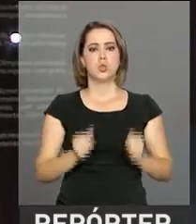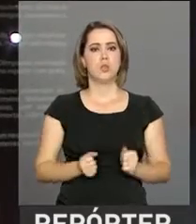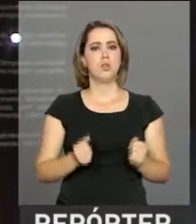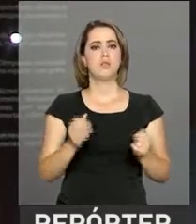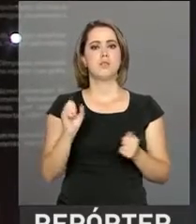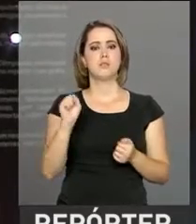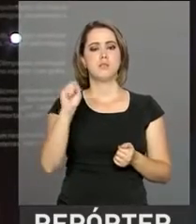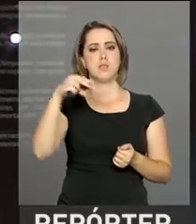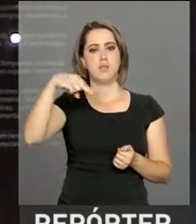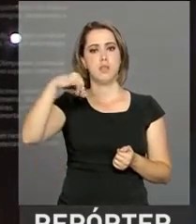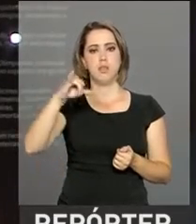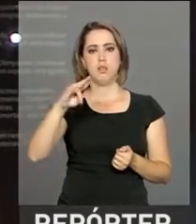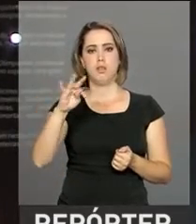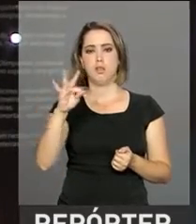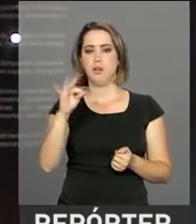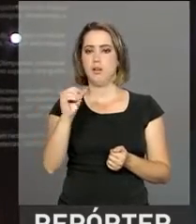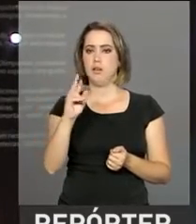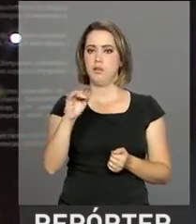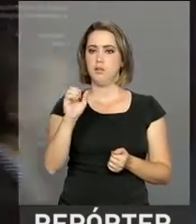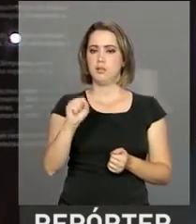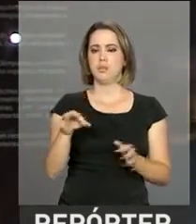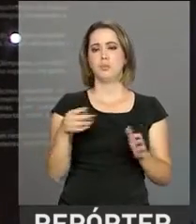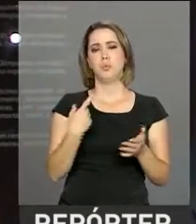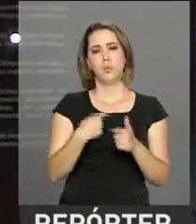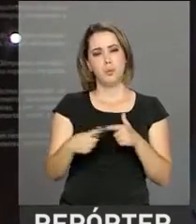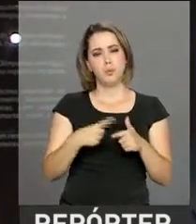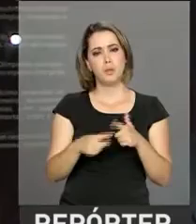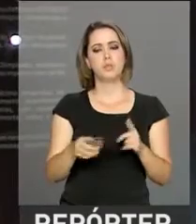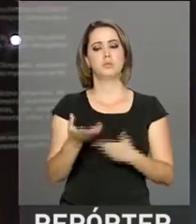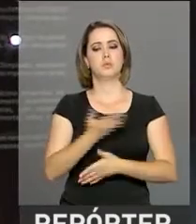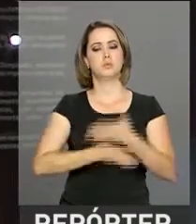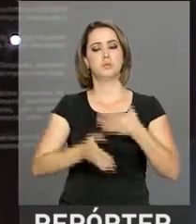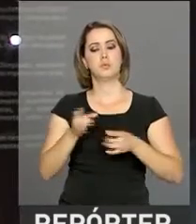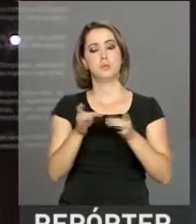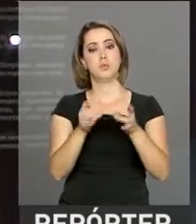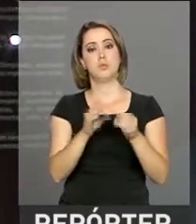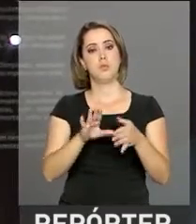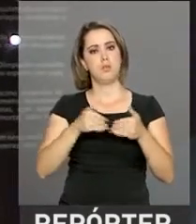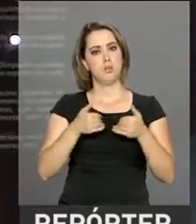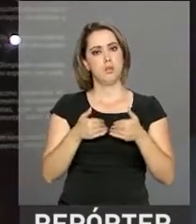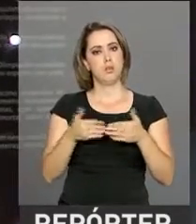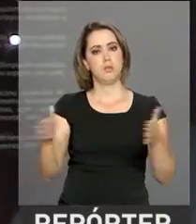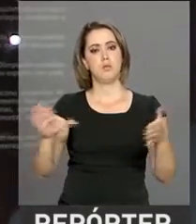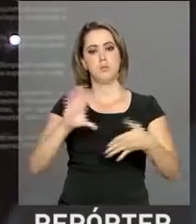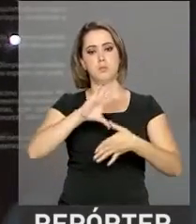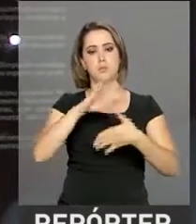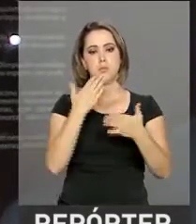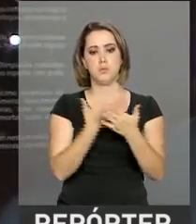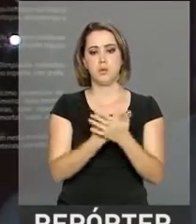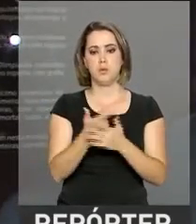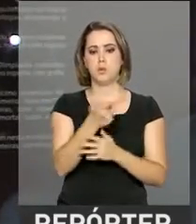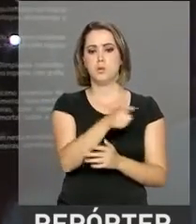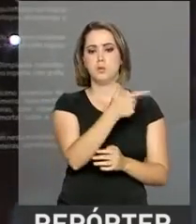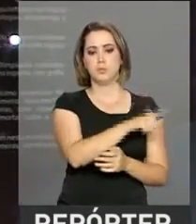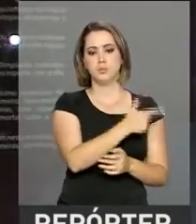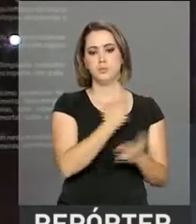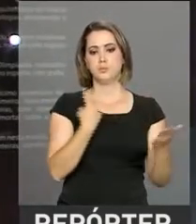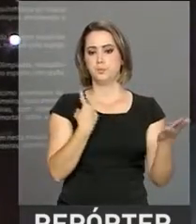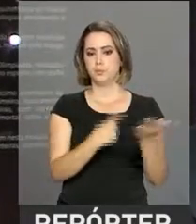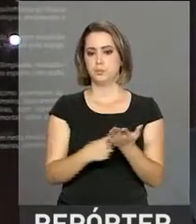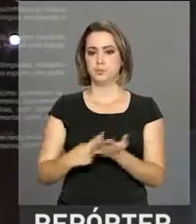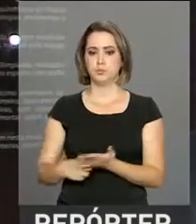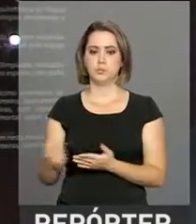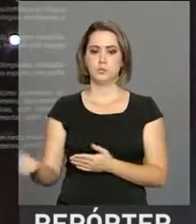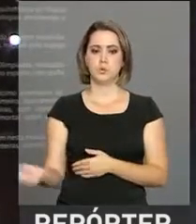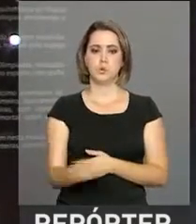hoje atrapalham esse comércio, e abrir o Mercosul para outros acordos com